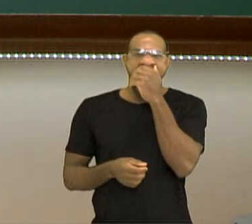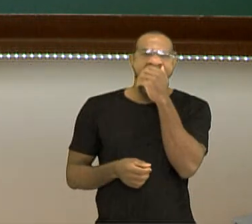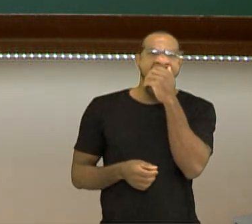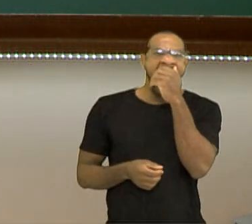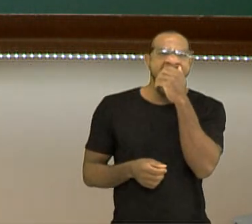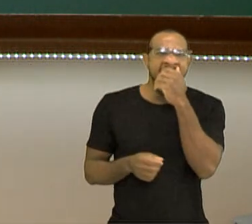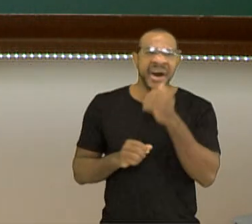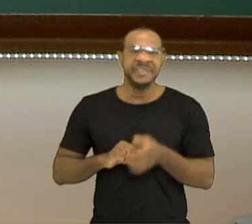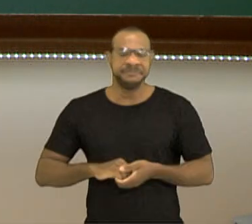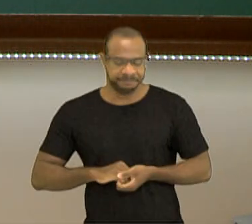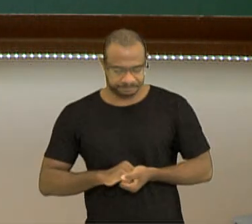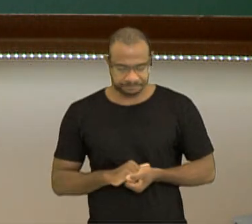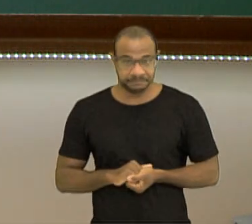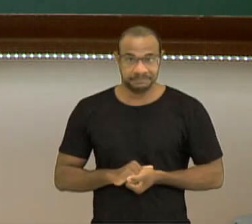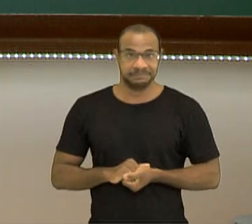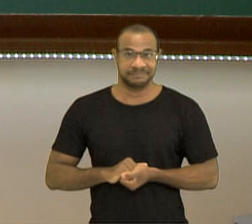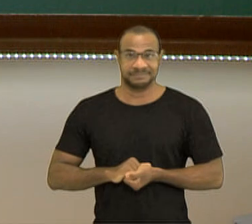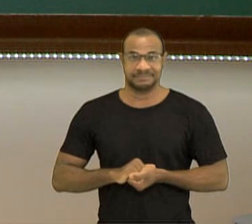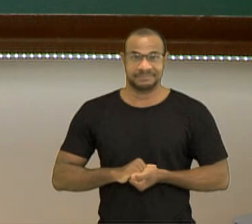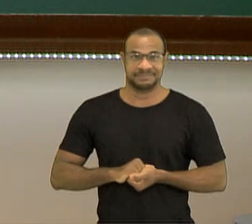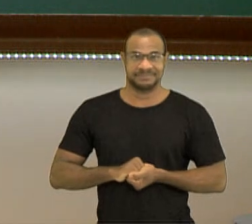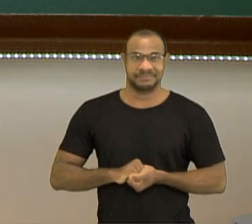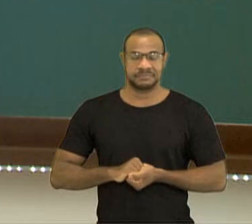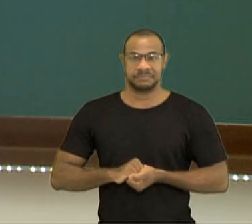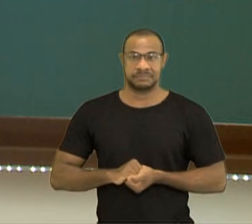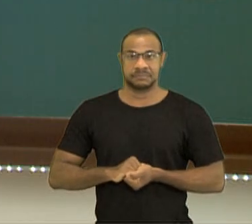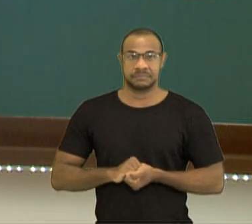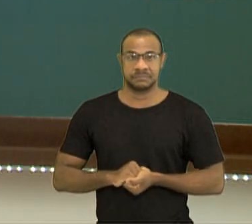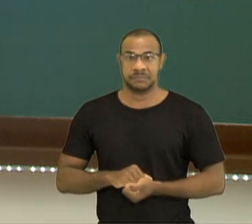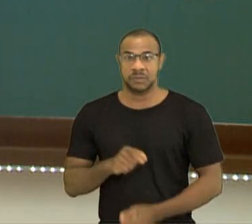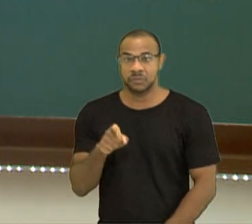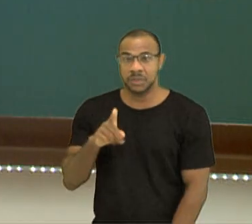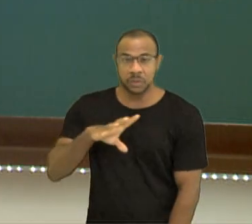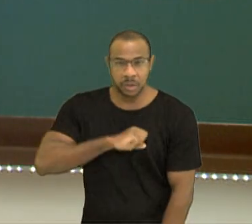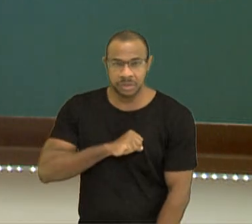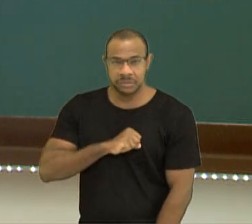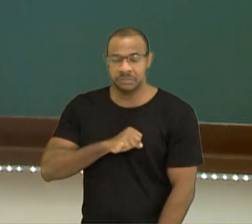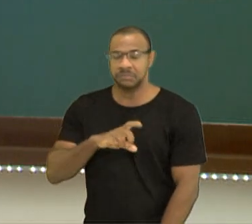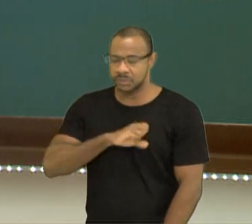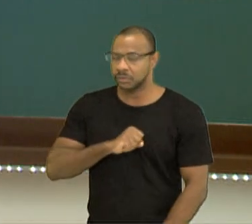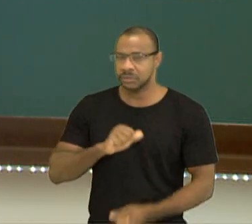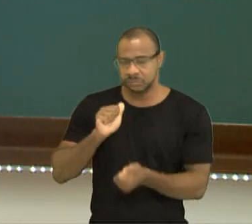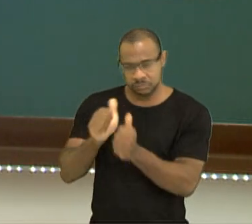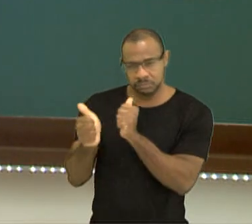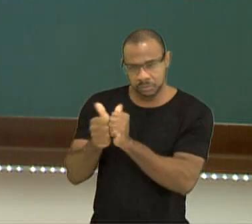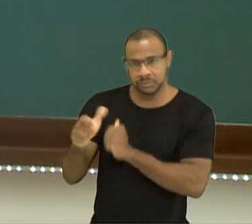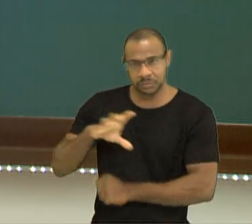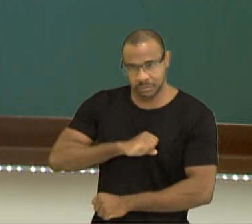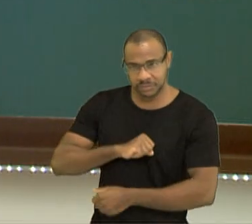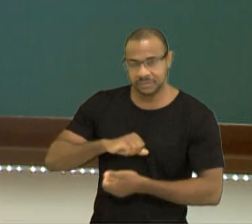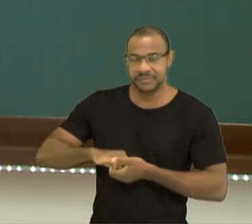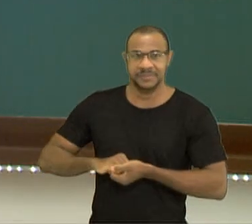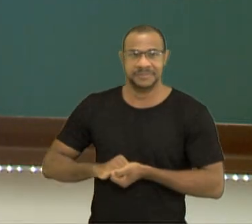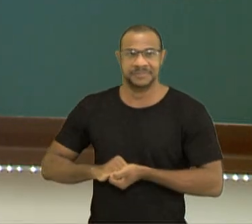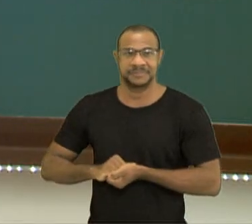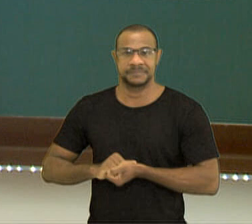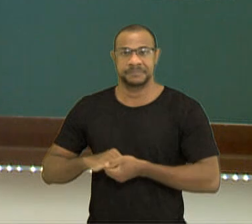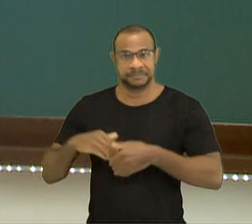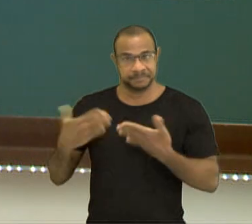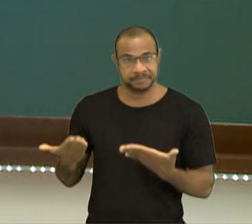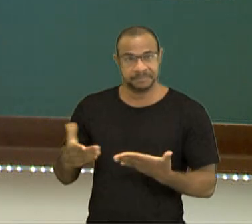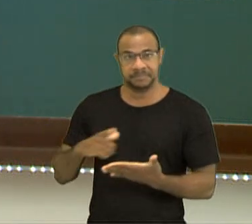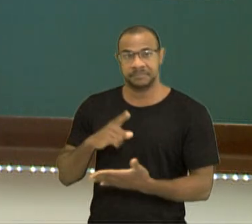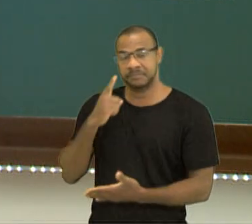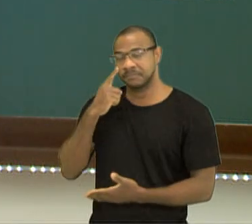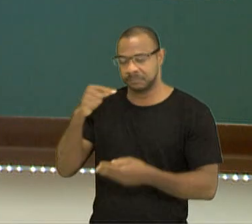responder. Do you like to play sports? Você gosta de praticar esporte? Se yes, I do or no, I don't. Então lembra, né? Assim